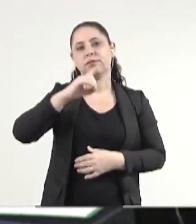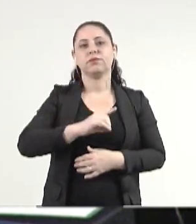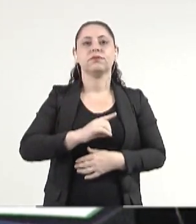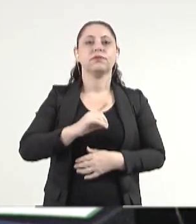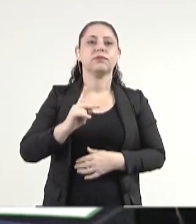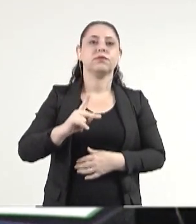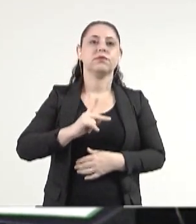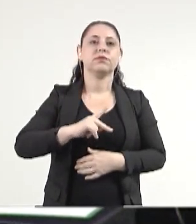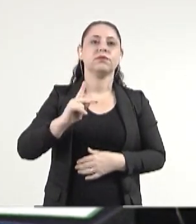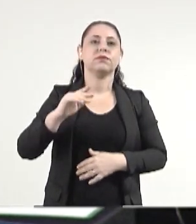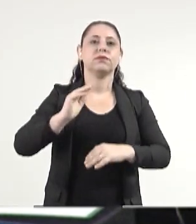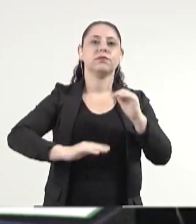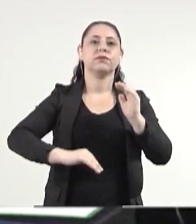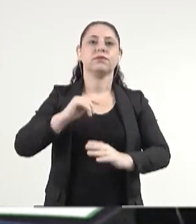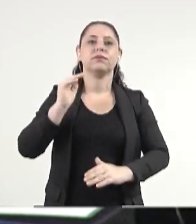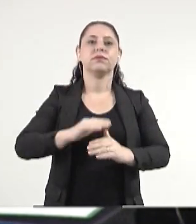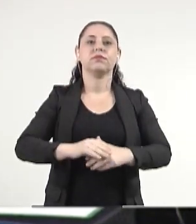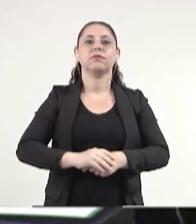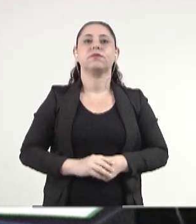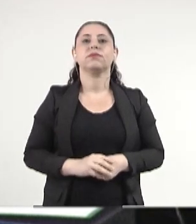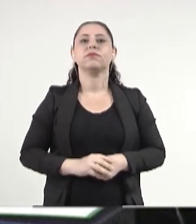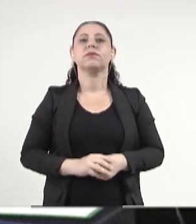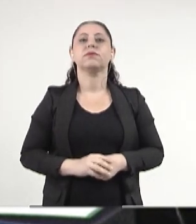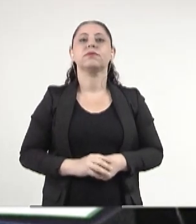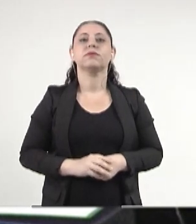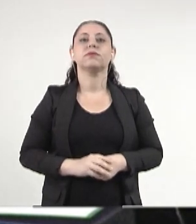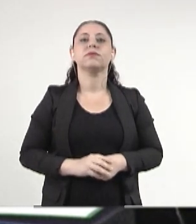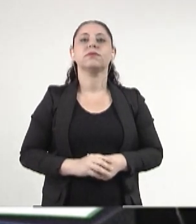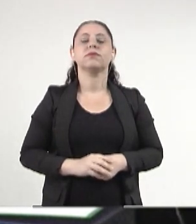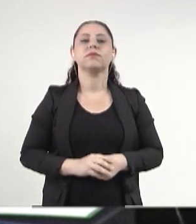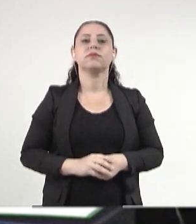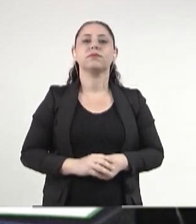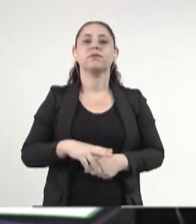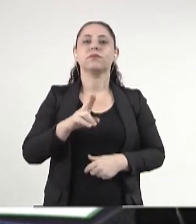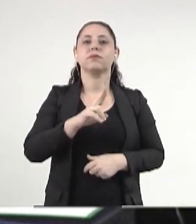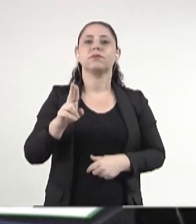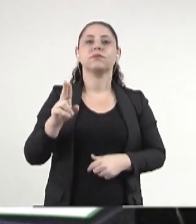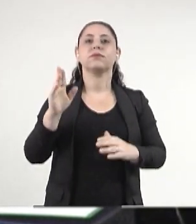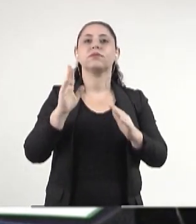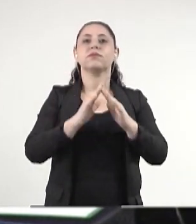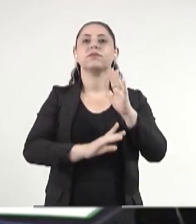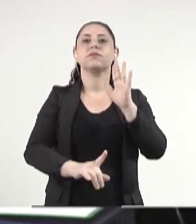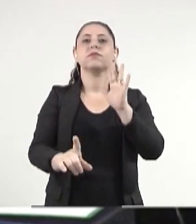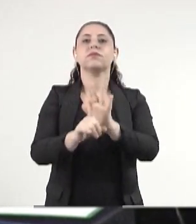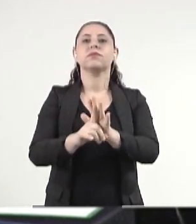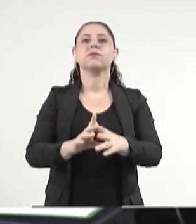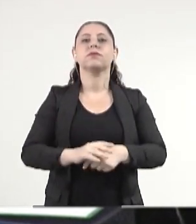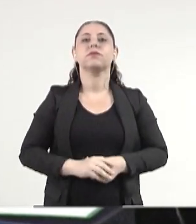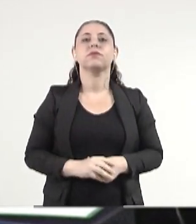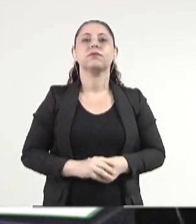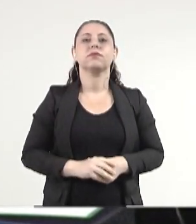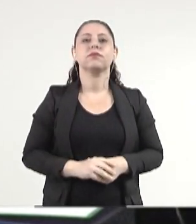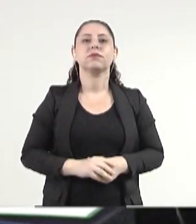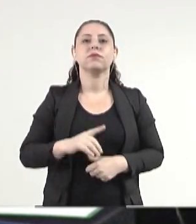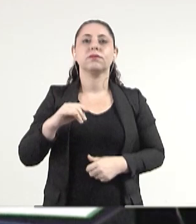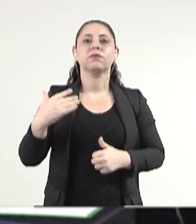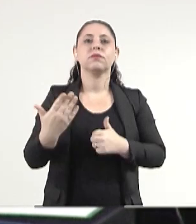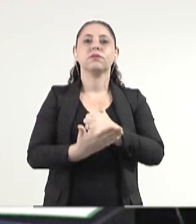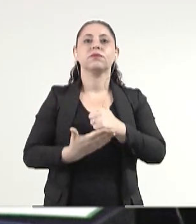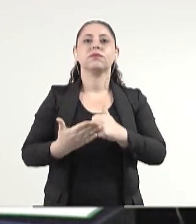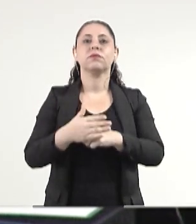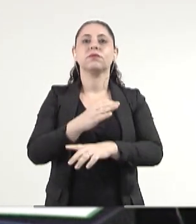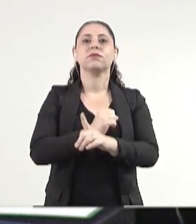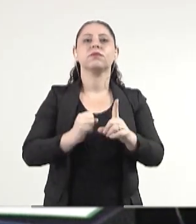Professor. Vimos reconhecer, homenageando em nome desta casa, aqueles que são pilares da